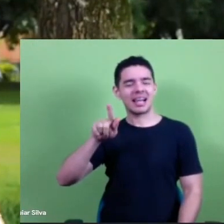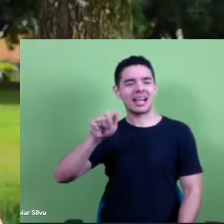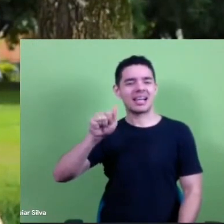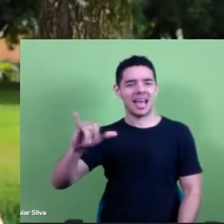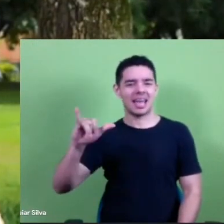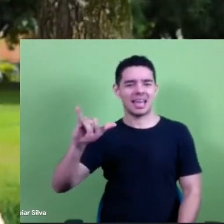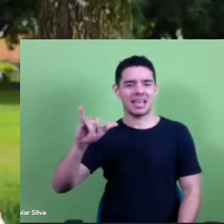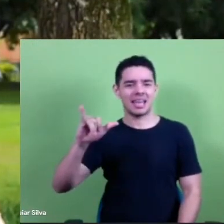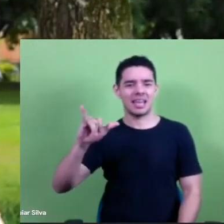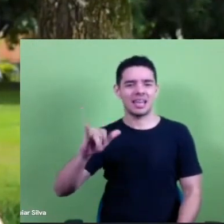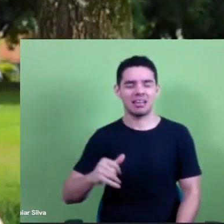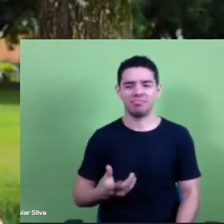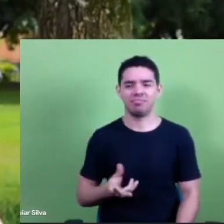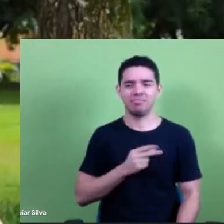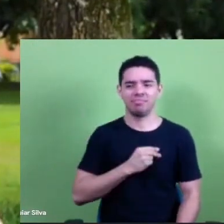assim, nossa,